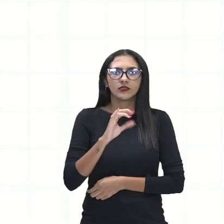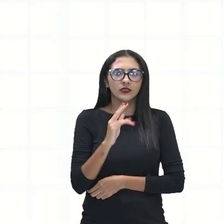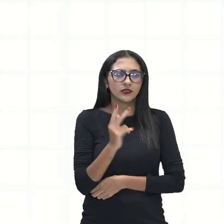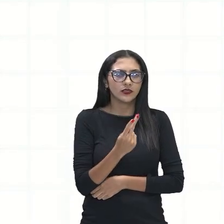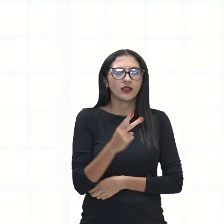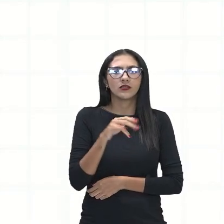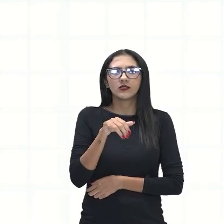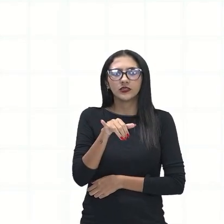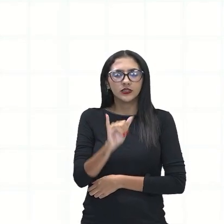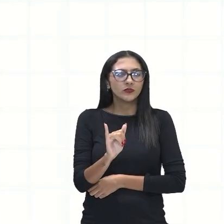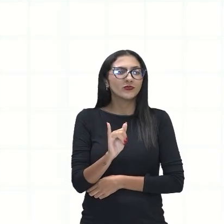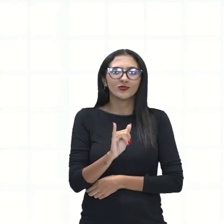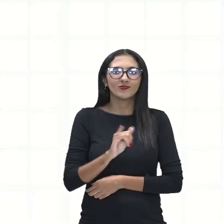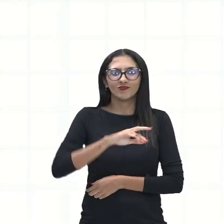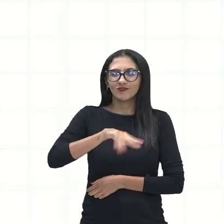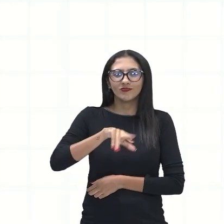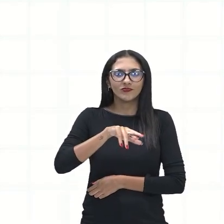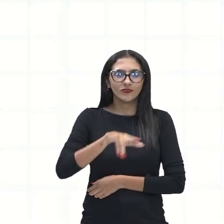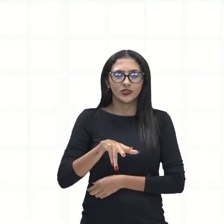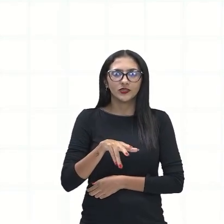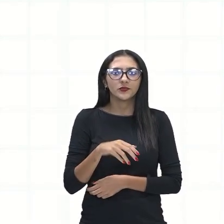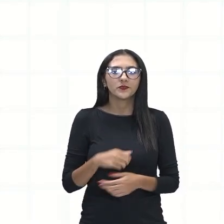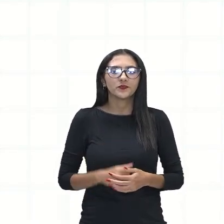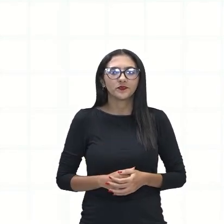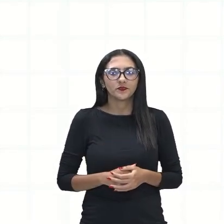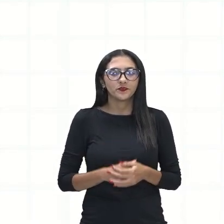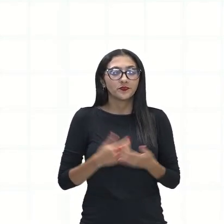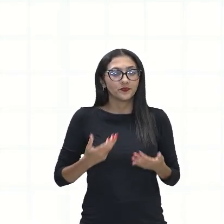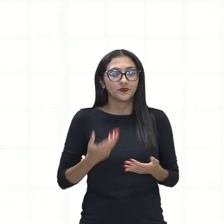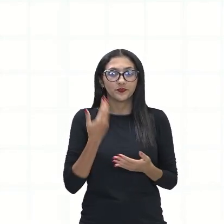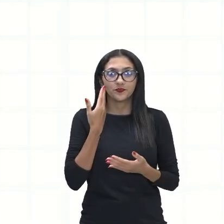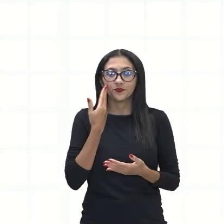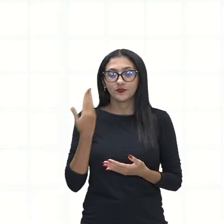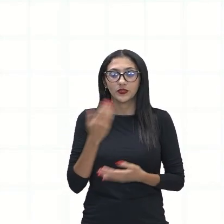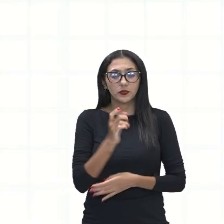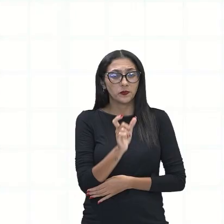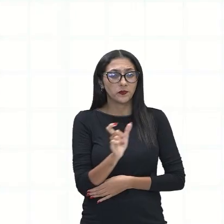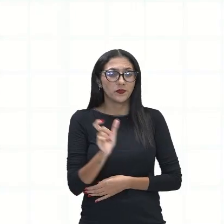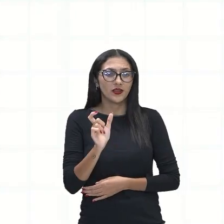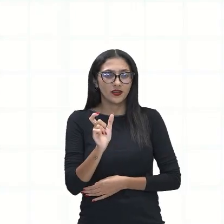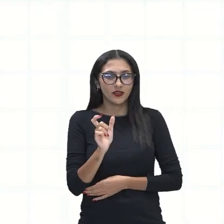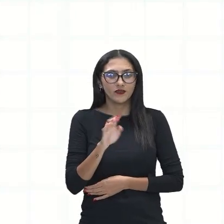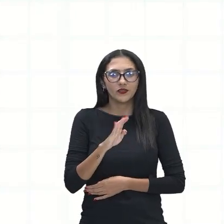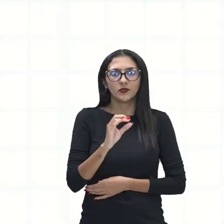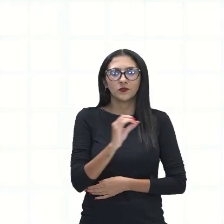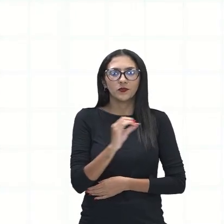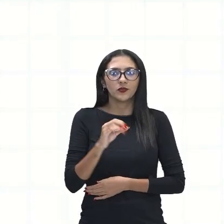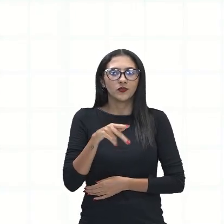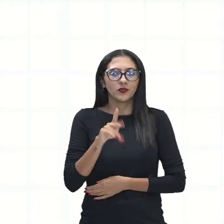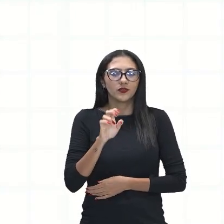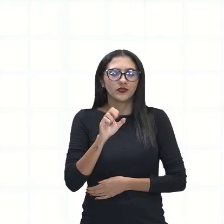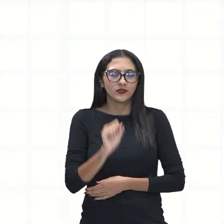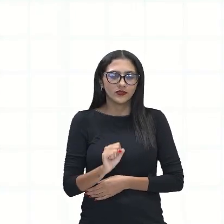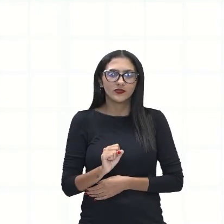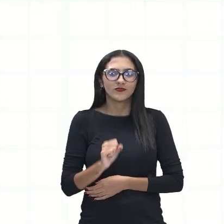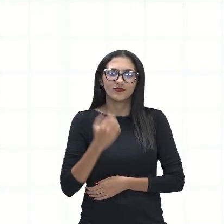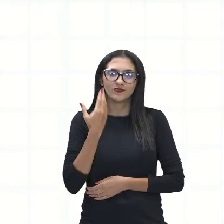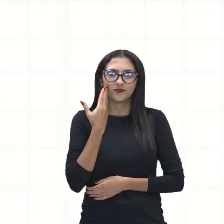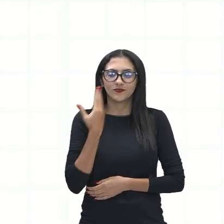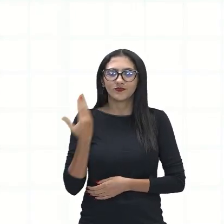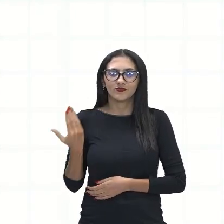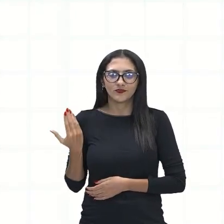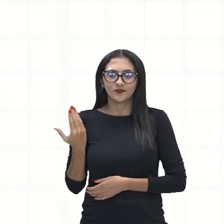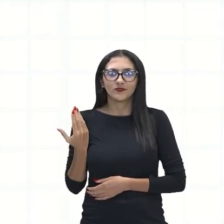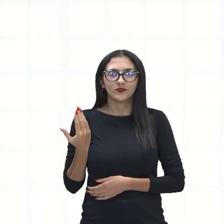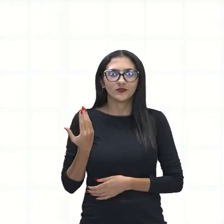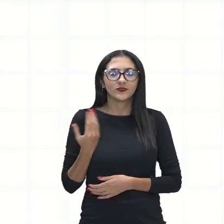em Y. Então, book, livro, books, livros, está aqui,